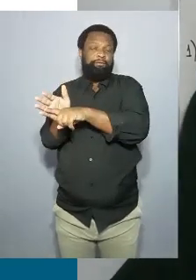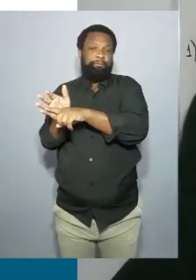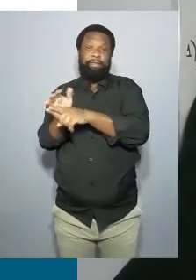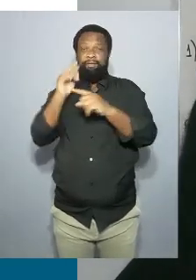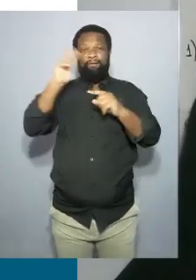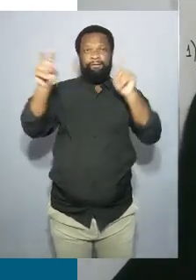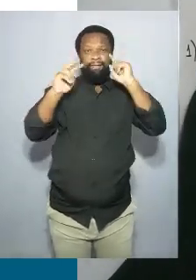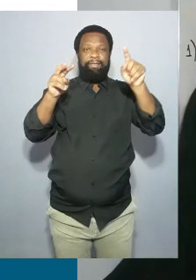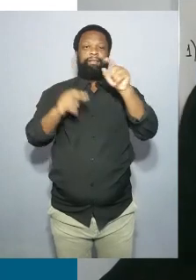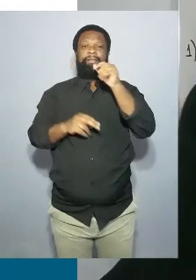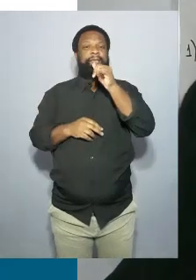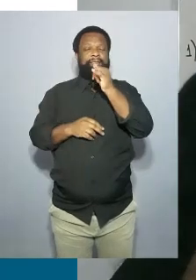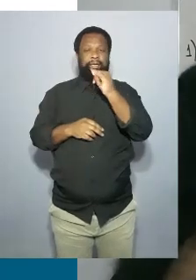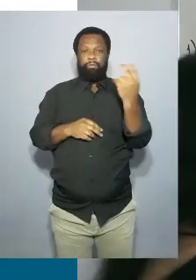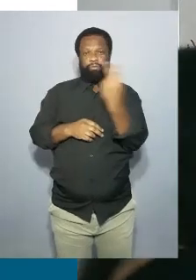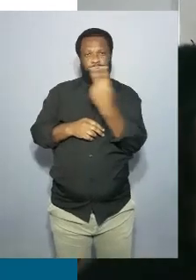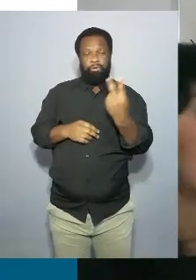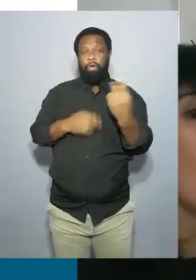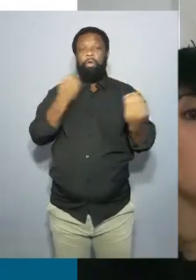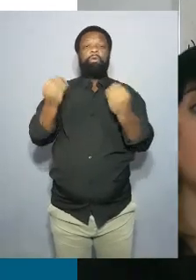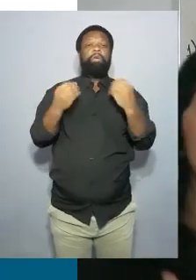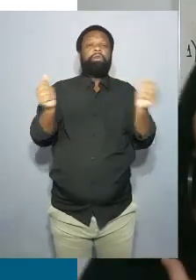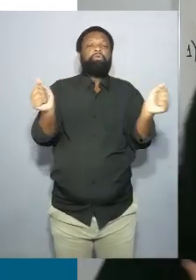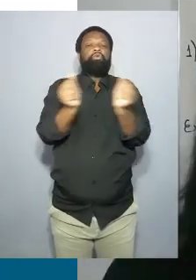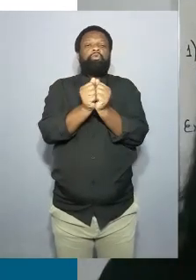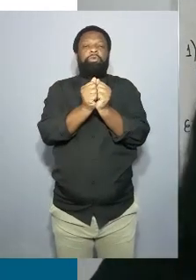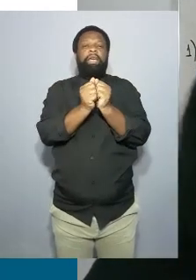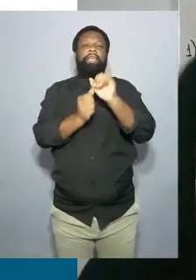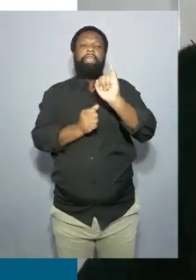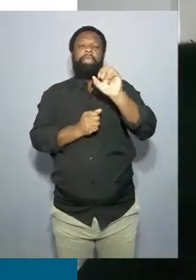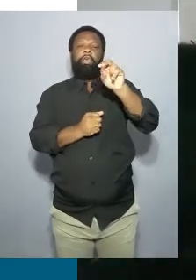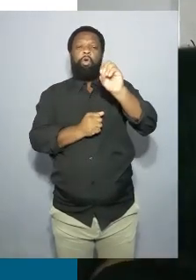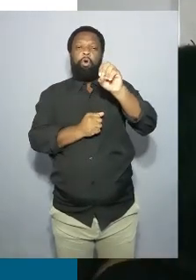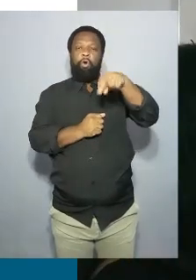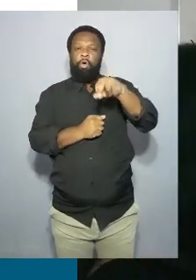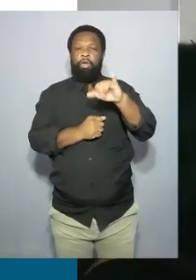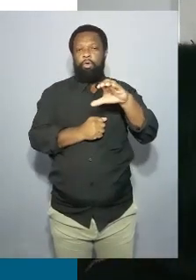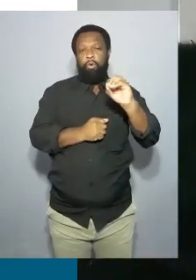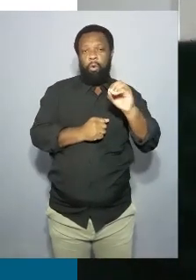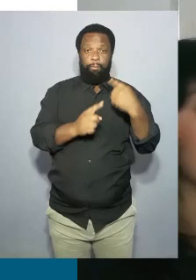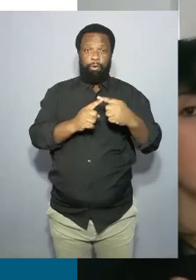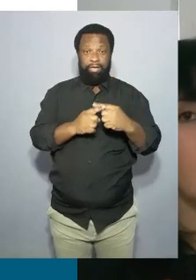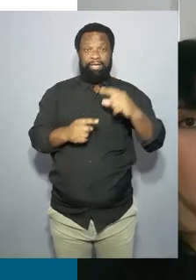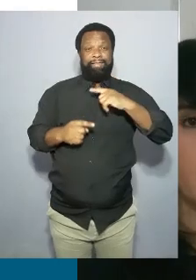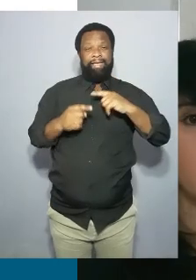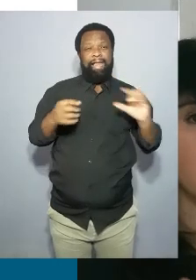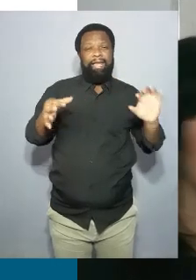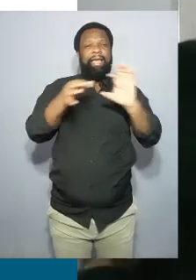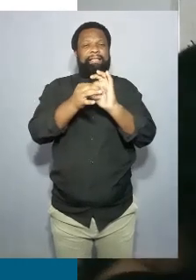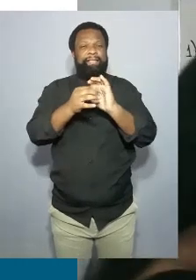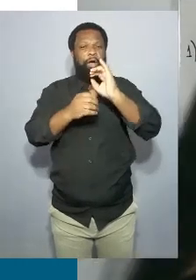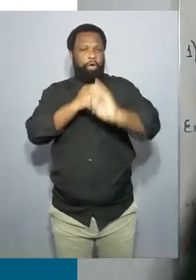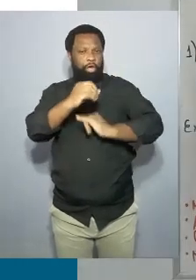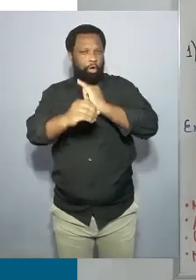E aqui você tem então exemplos de compostos iônicos, porque apresentam ligações iônicas.